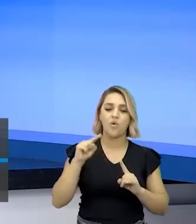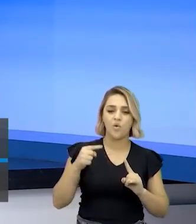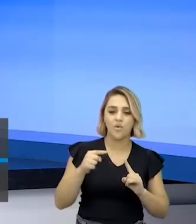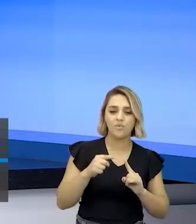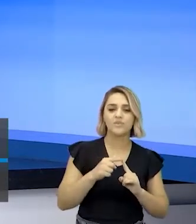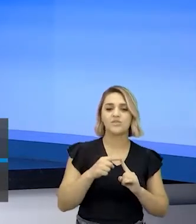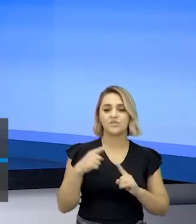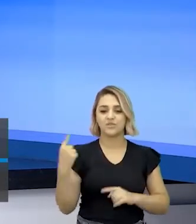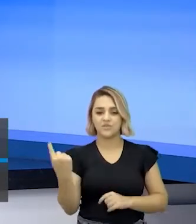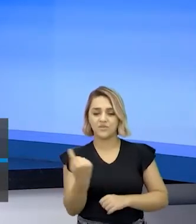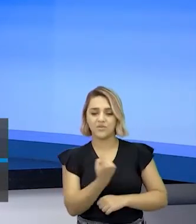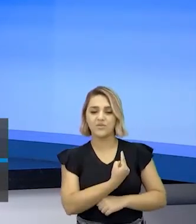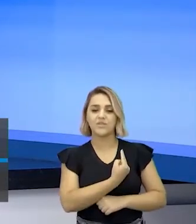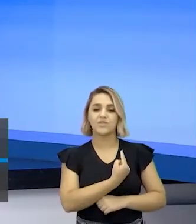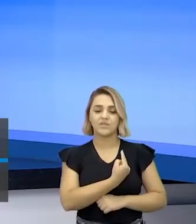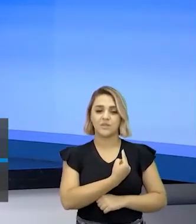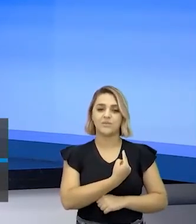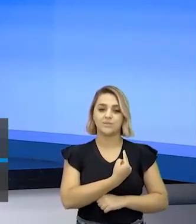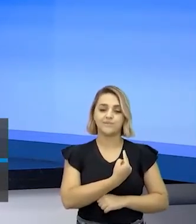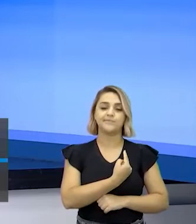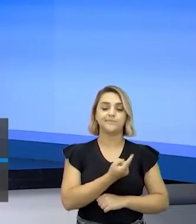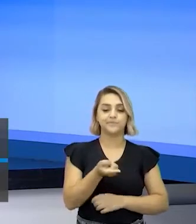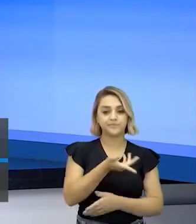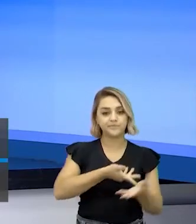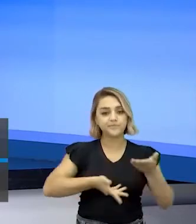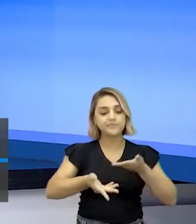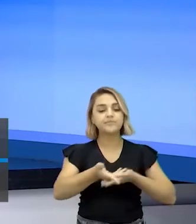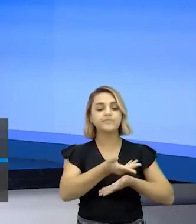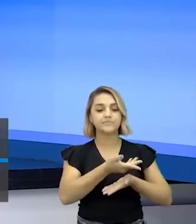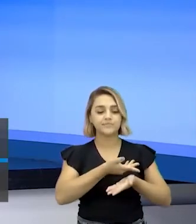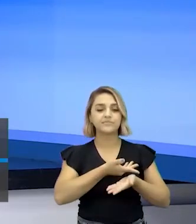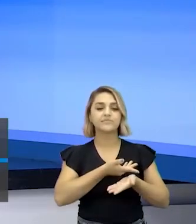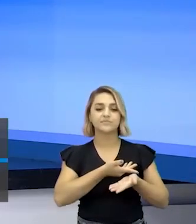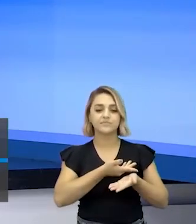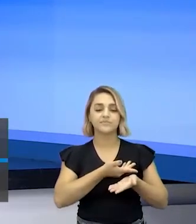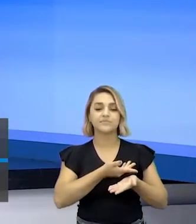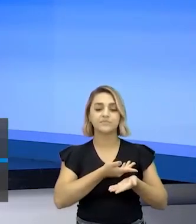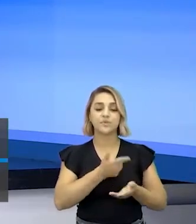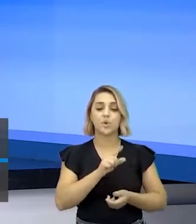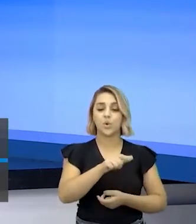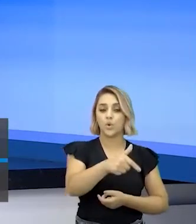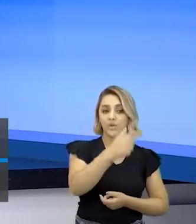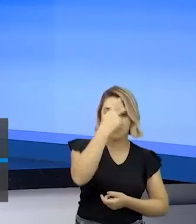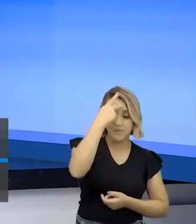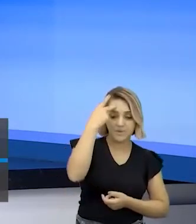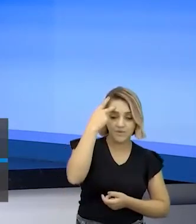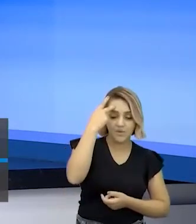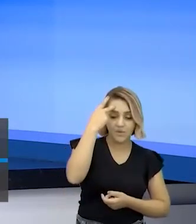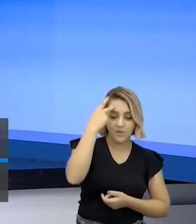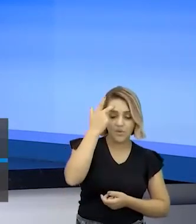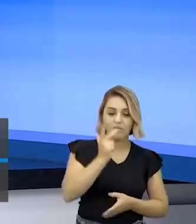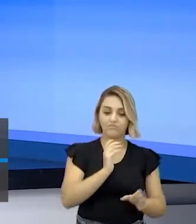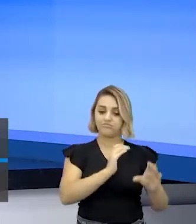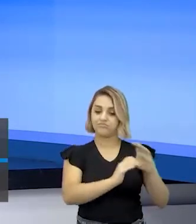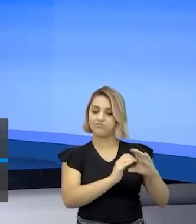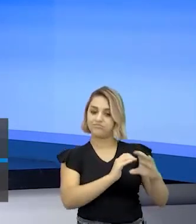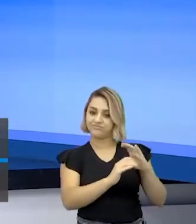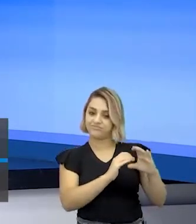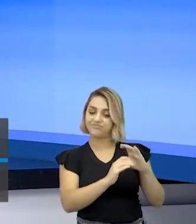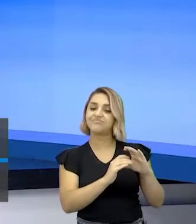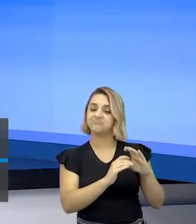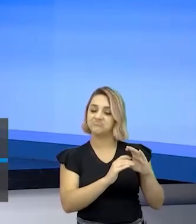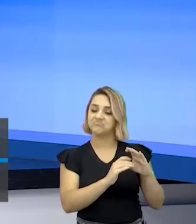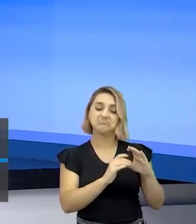o nosso objetivo, enquanto interação com o outro, né? É que o outro nos compreenda e que a gente consiga compreender o outro.